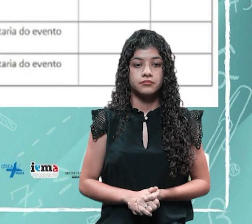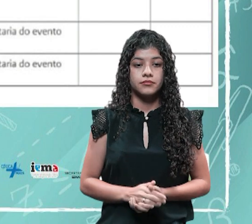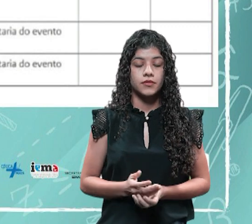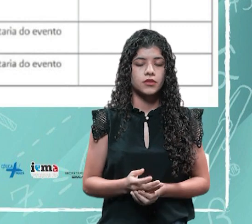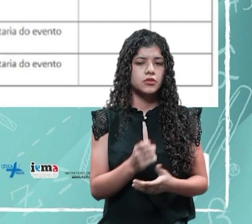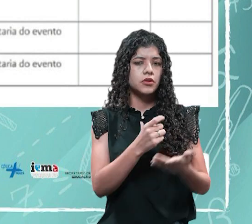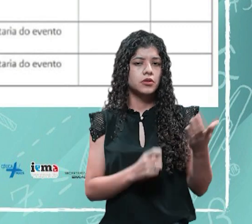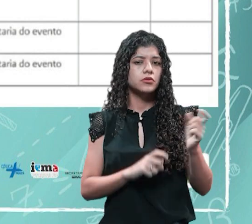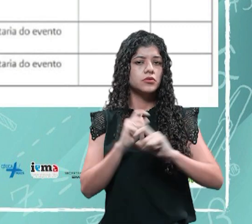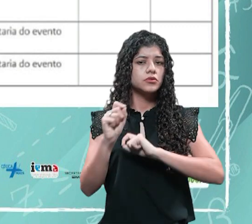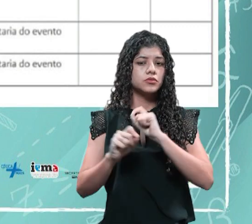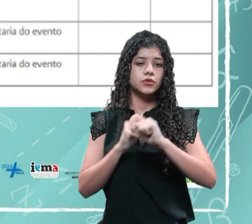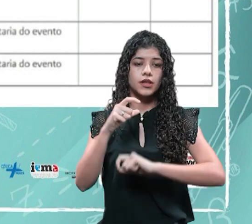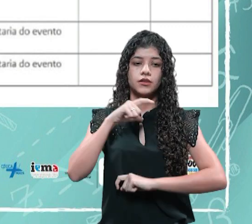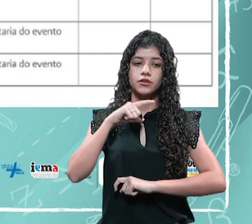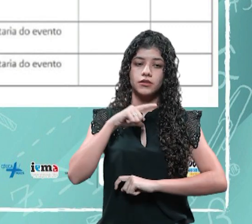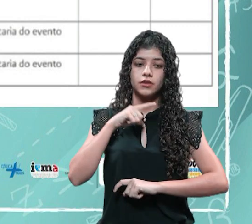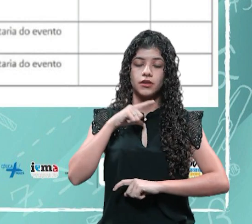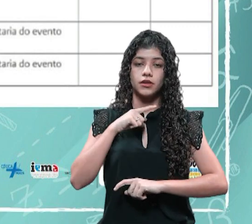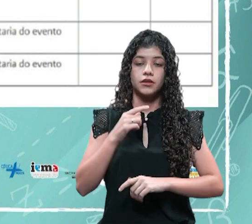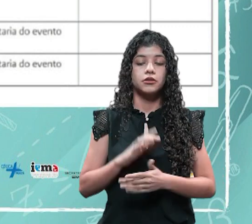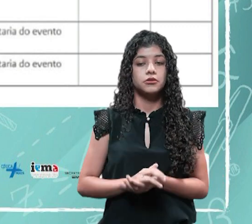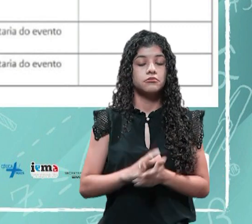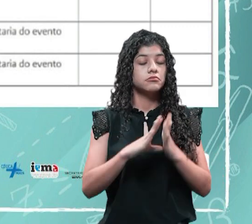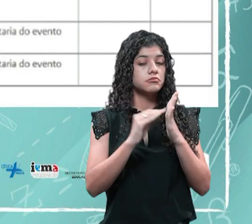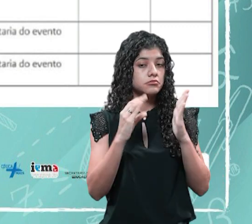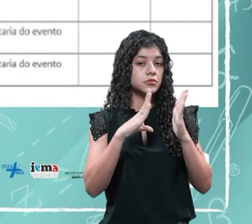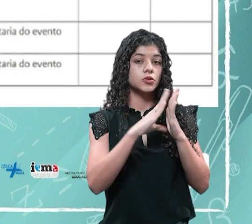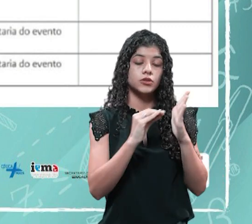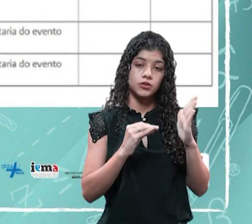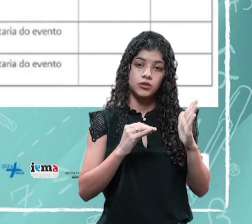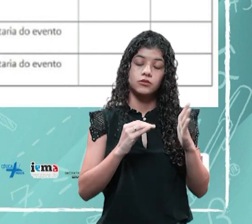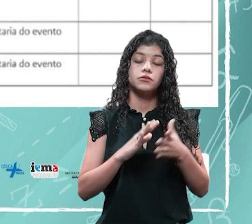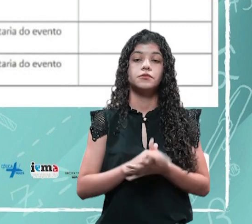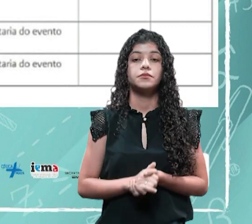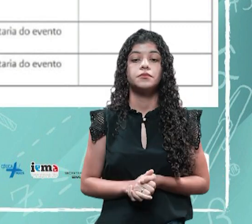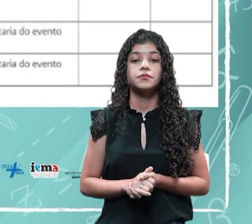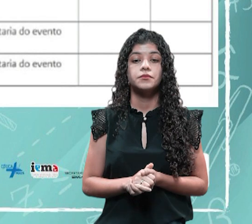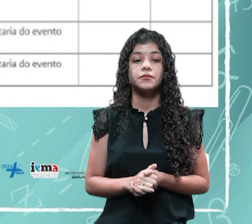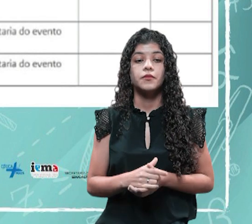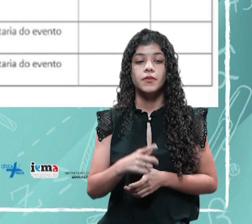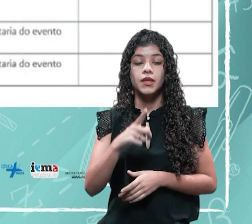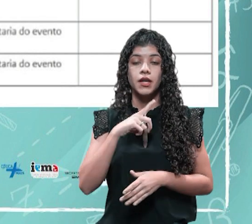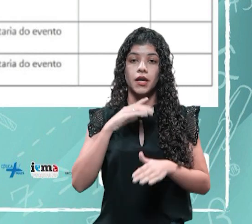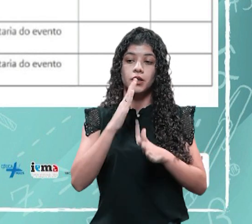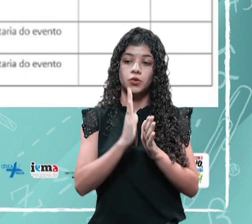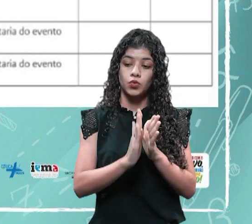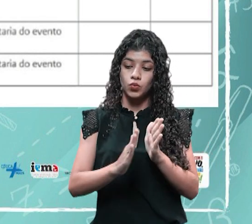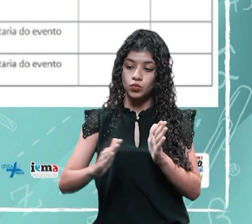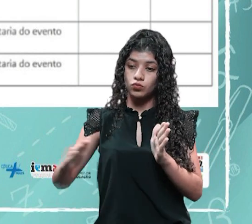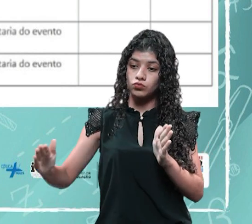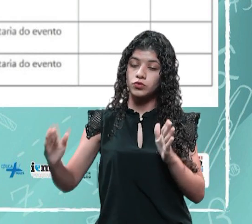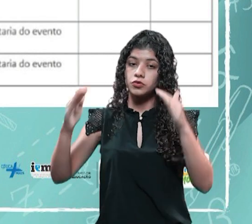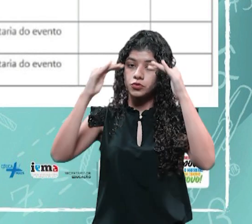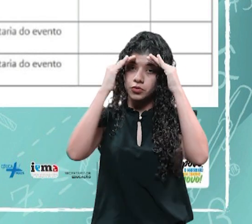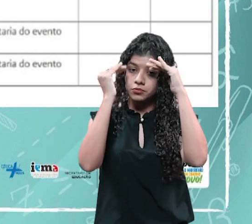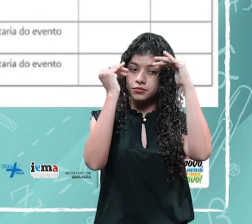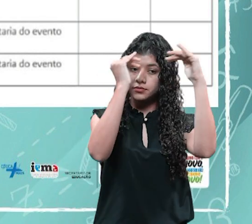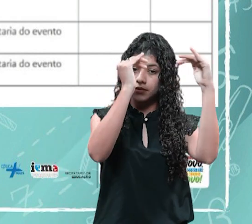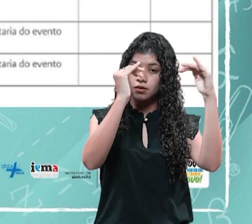checklist? A gente tem um modelo aqui de checklist também, que a gente vai ver, né? A gente segue todo o procedimento